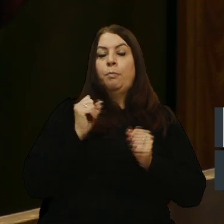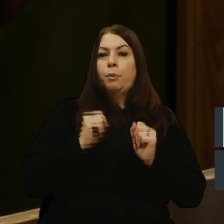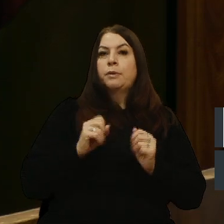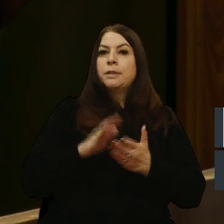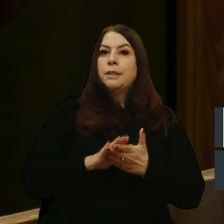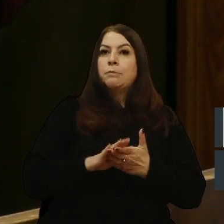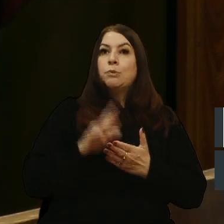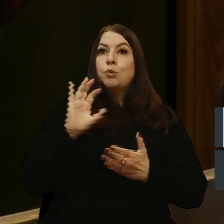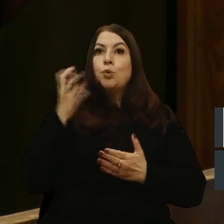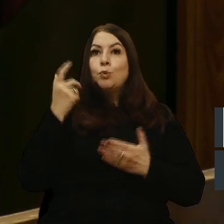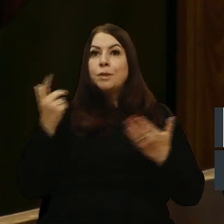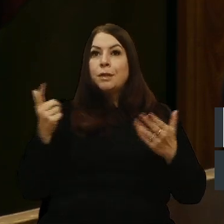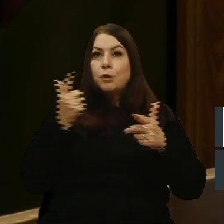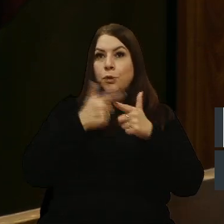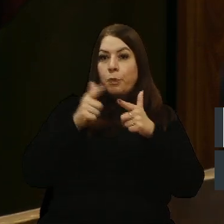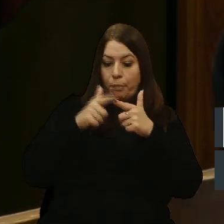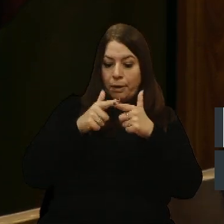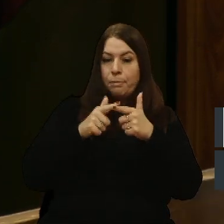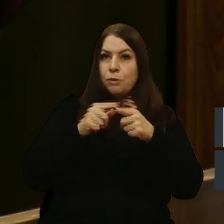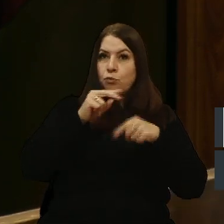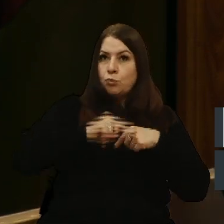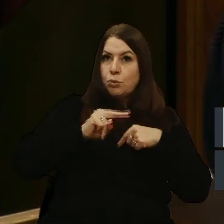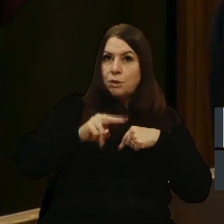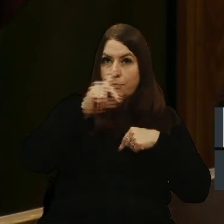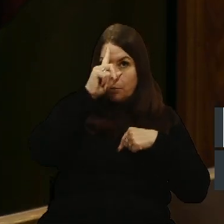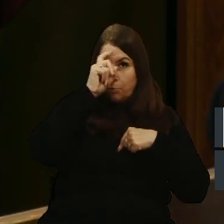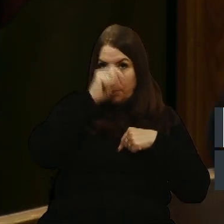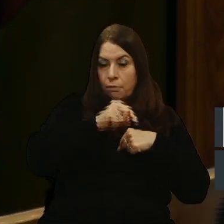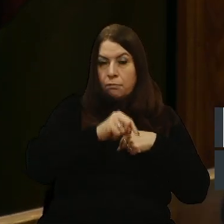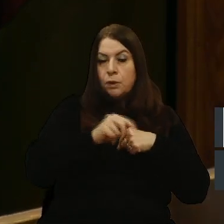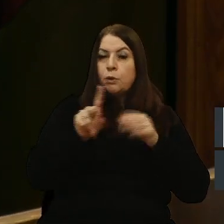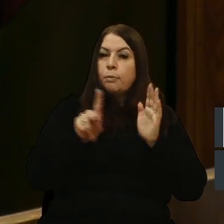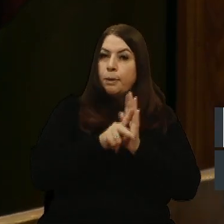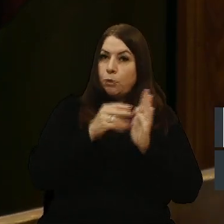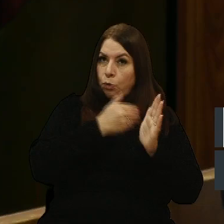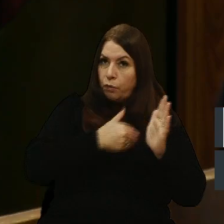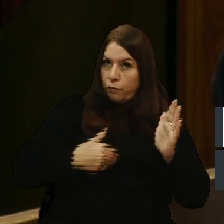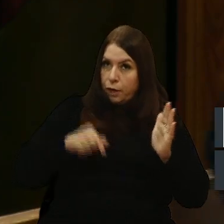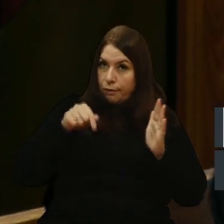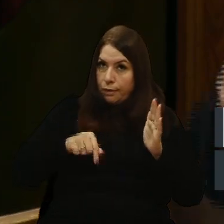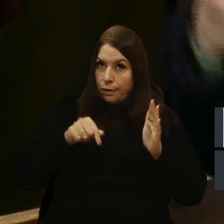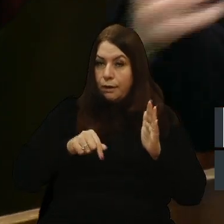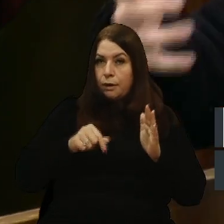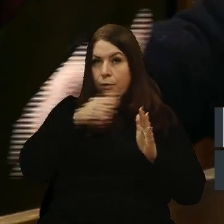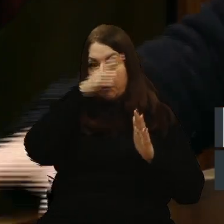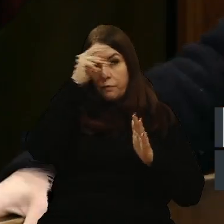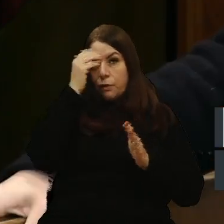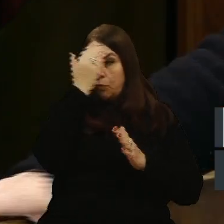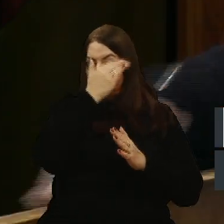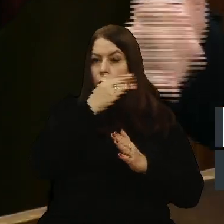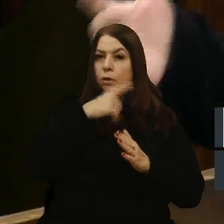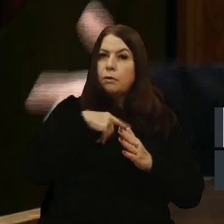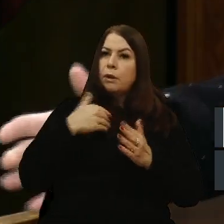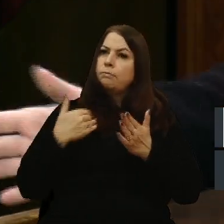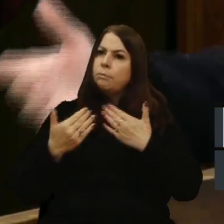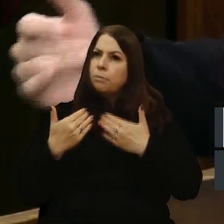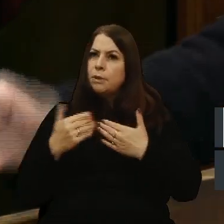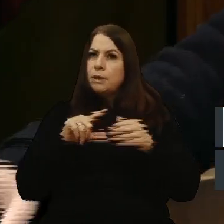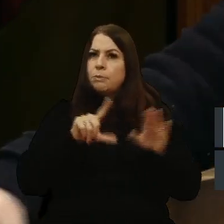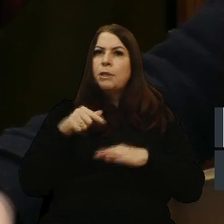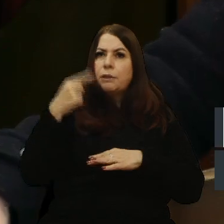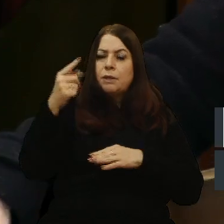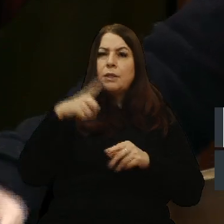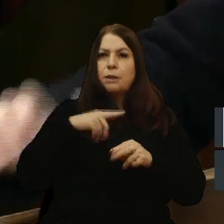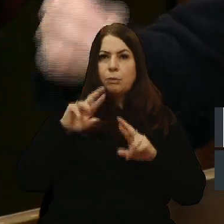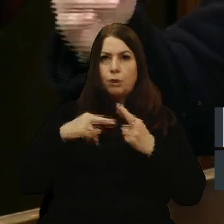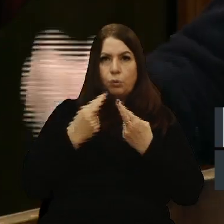possamos solucionar os problemas de leito que nós temos. O próprio governo municipal, o prefeito Adiló, tem dialogado. Semana que vem nós temos